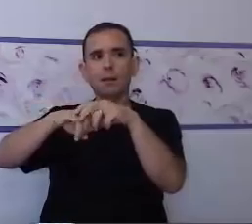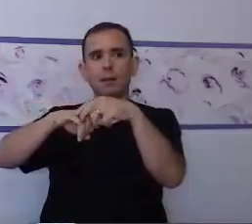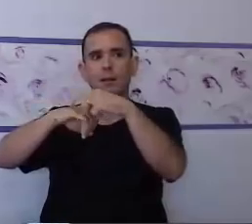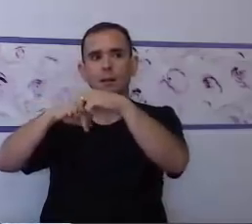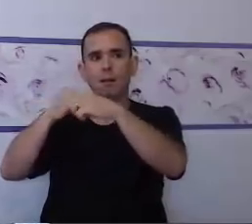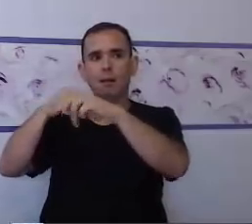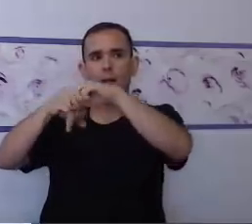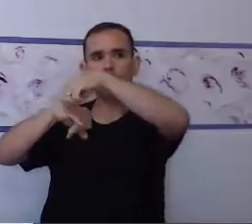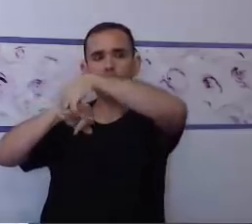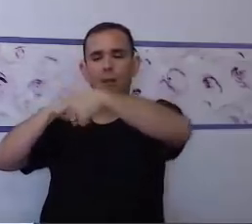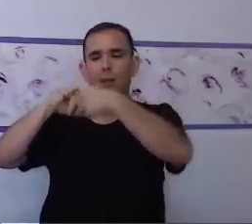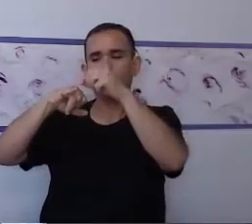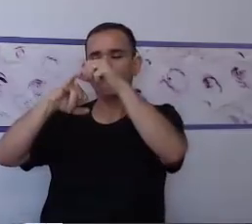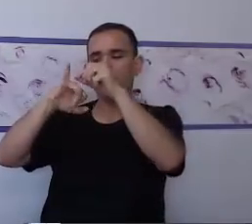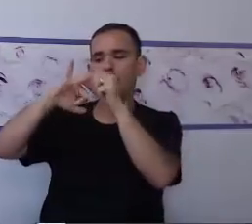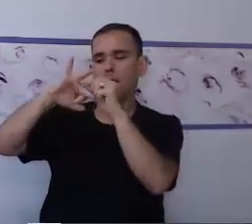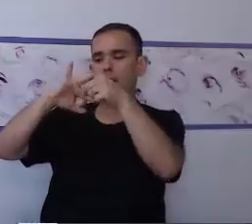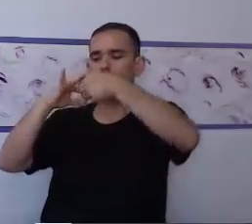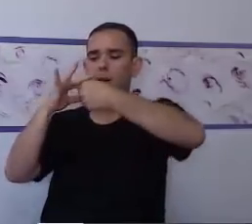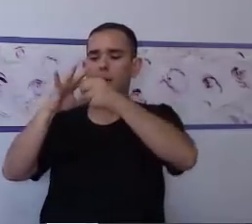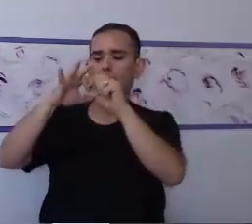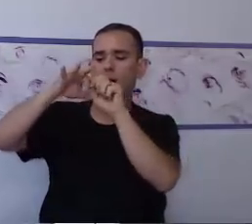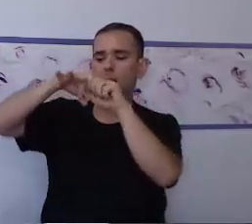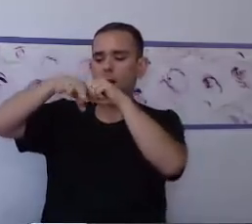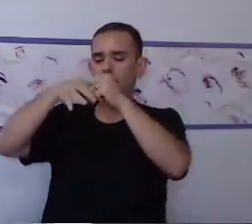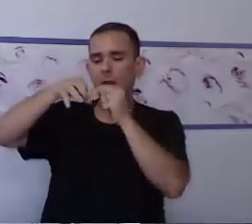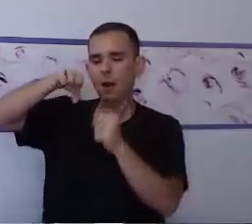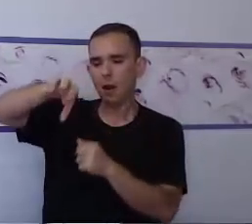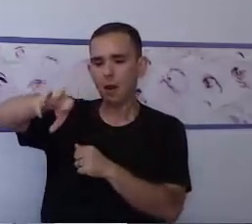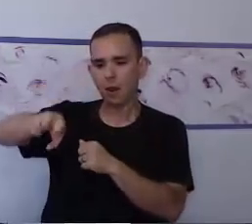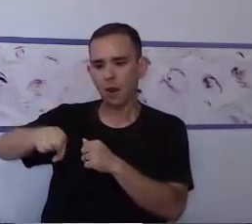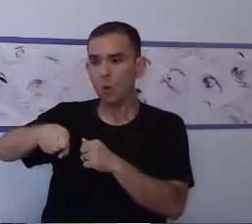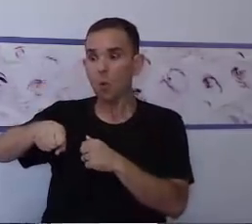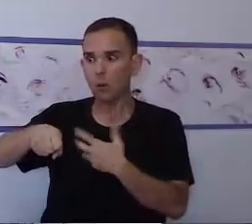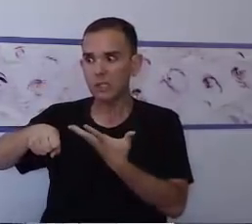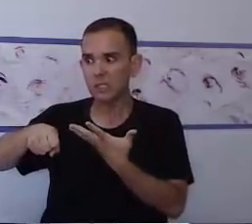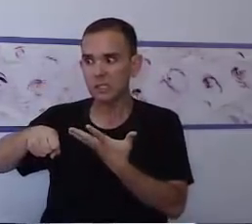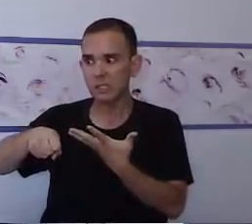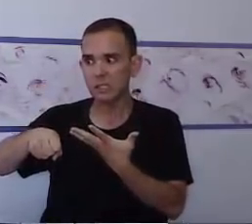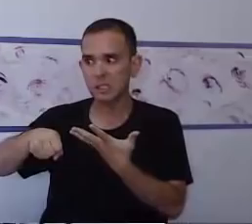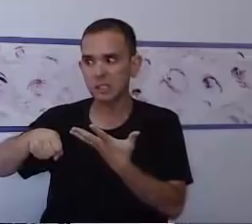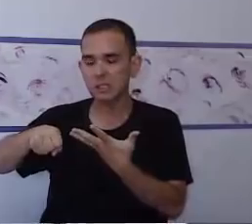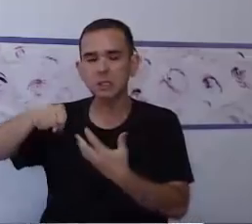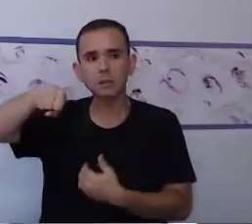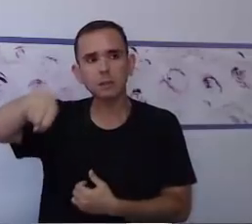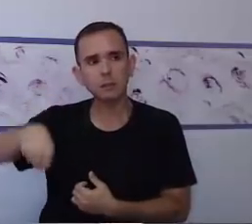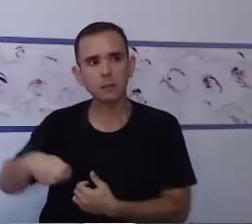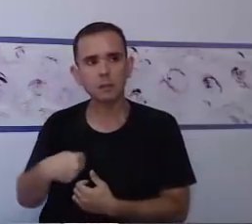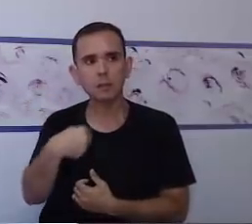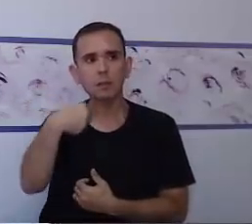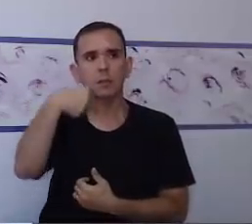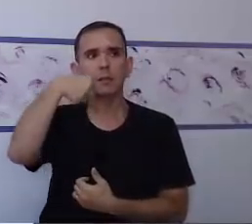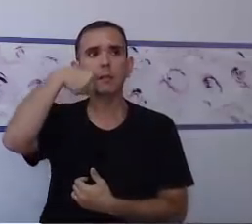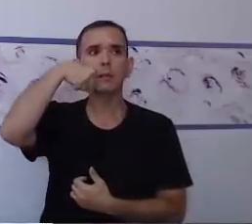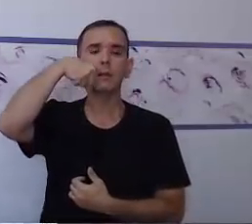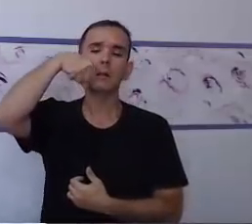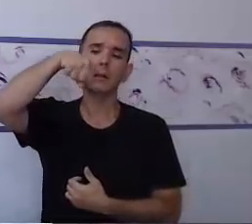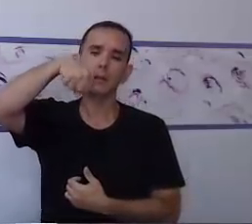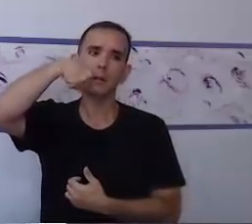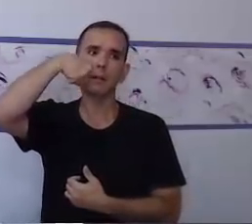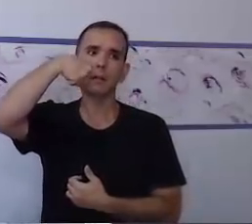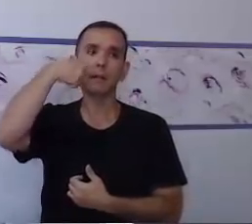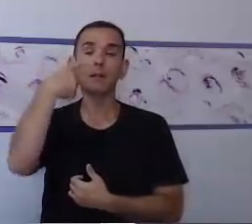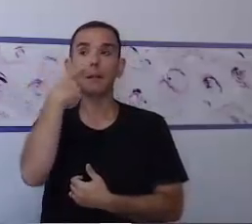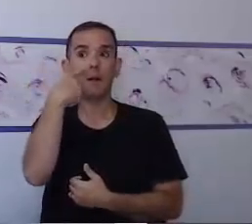mão da criança para que esse cabo venha, tá? Ui, caiu. Para que esse cabo venha aqui, ó, ele tá moldado, ó, tá